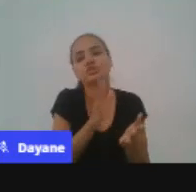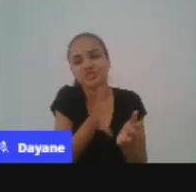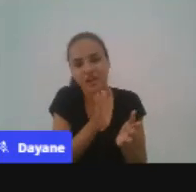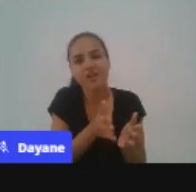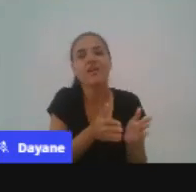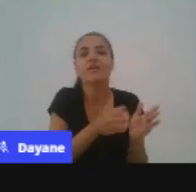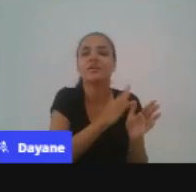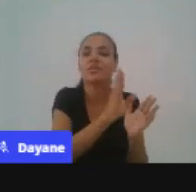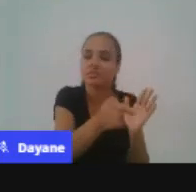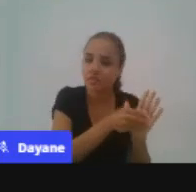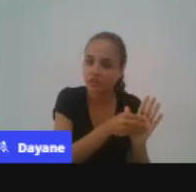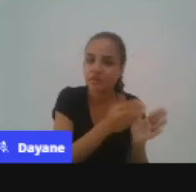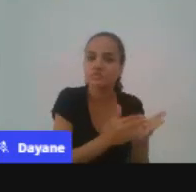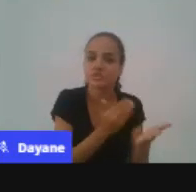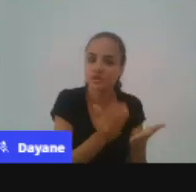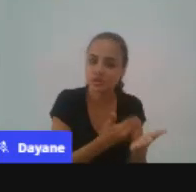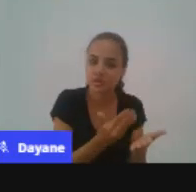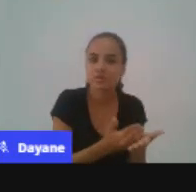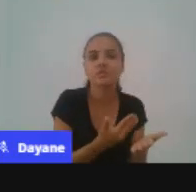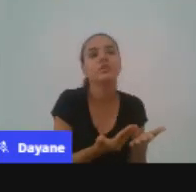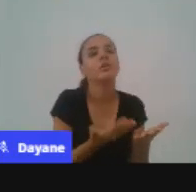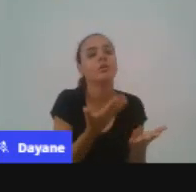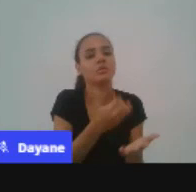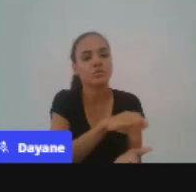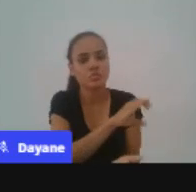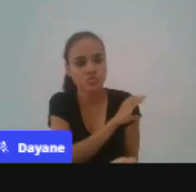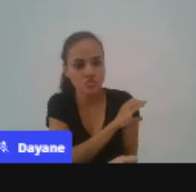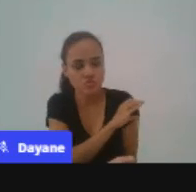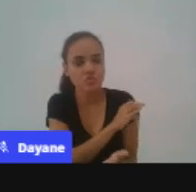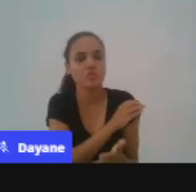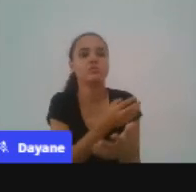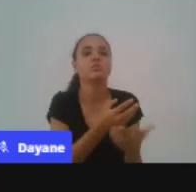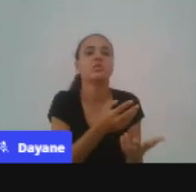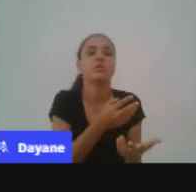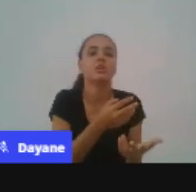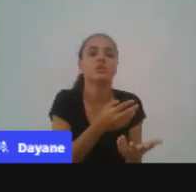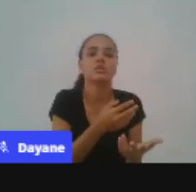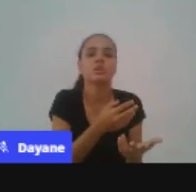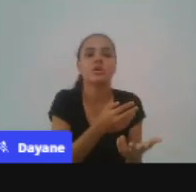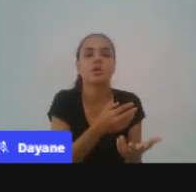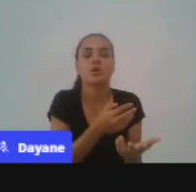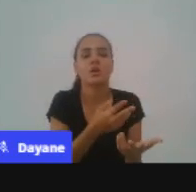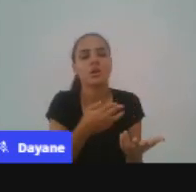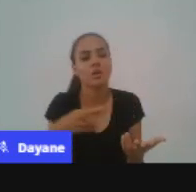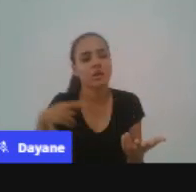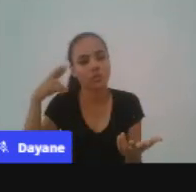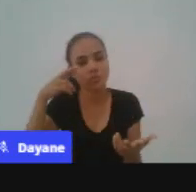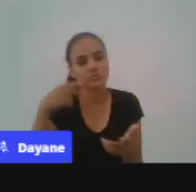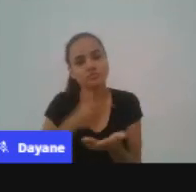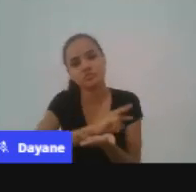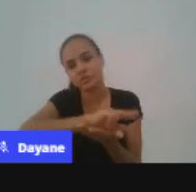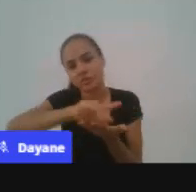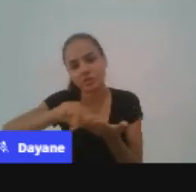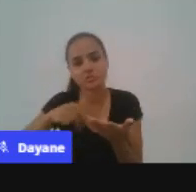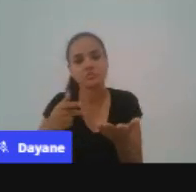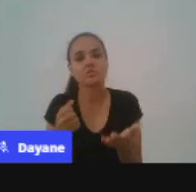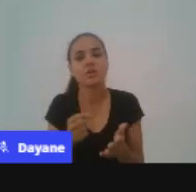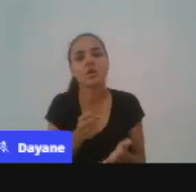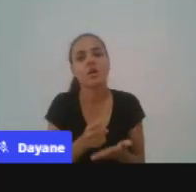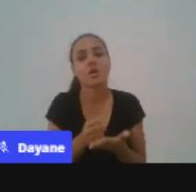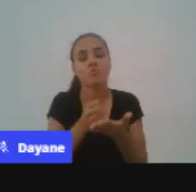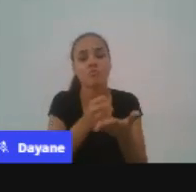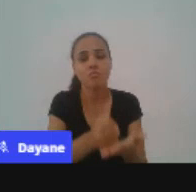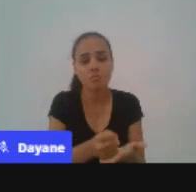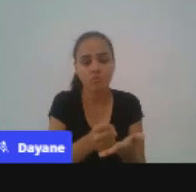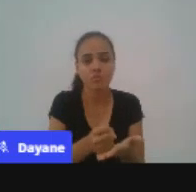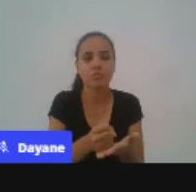que foi para as escolas. Então, os coordenadores escolares, supervisores, o apoio pedagógico da escola, mais a gestão escolar,